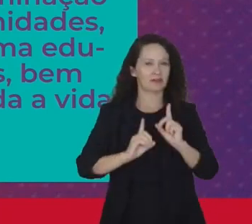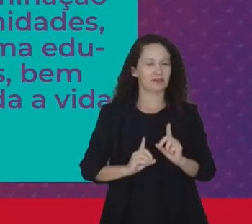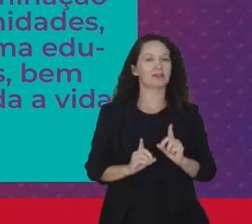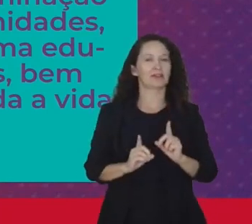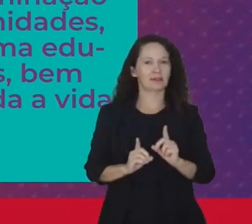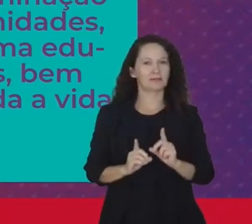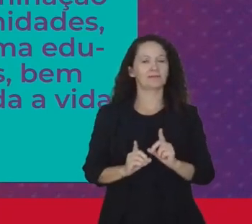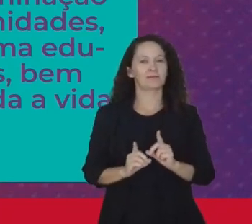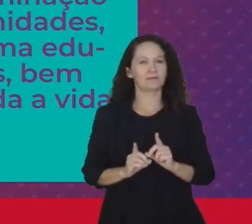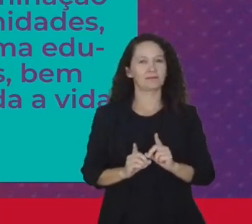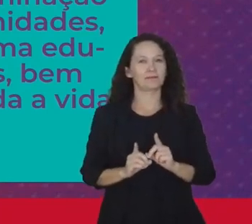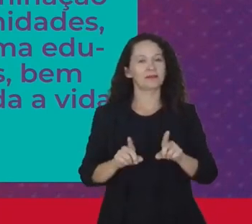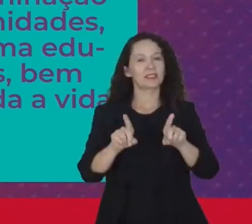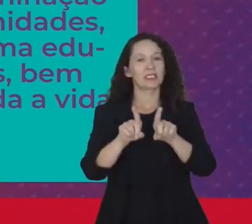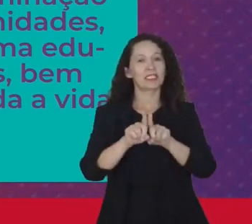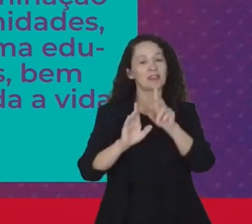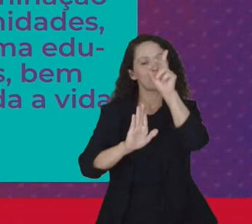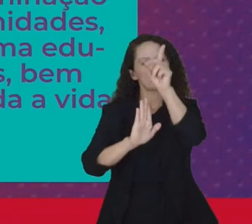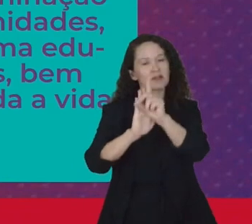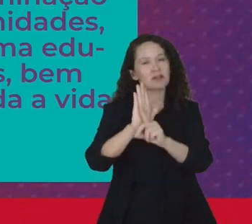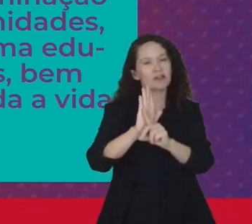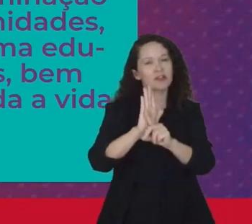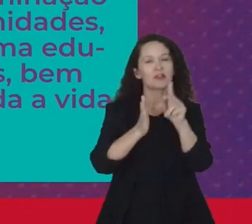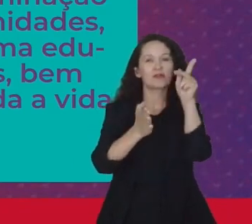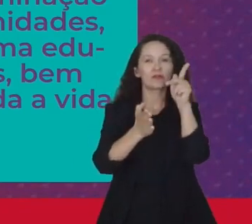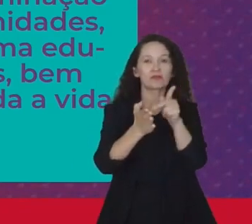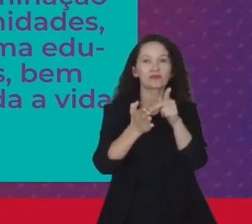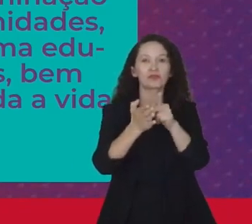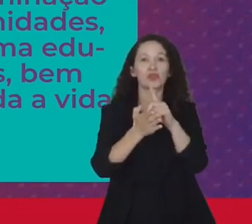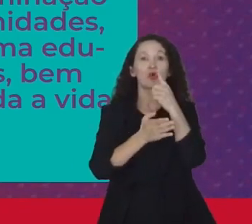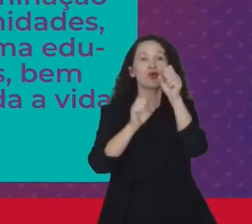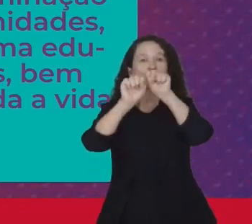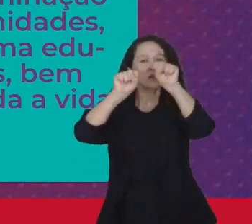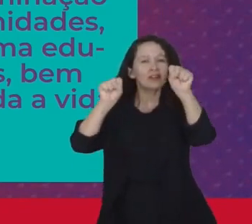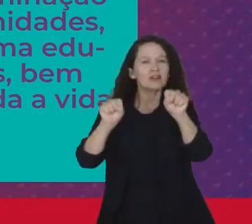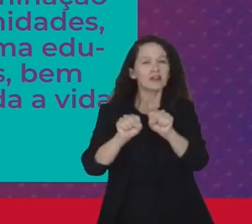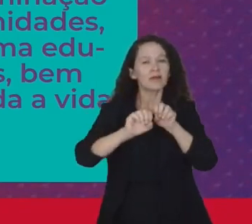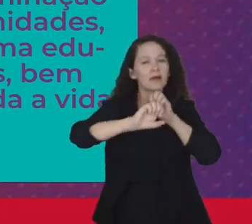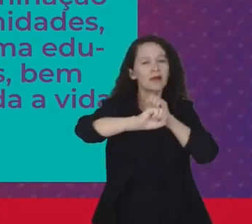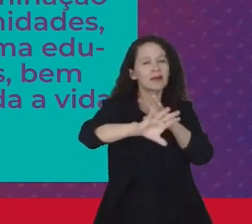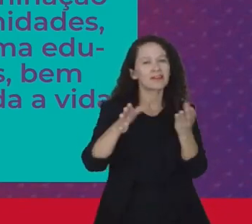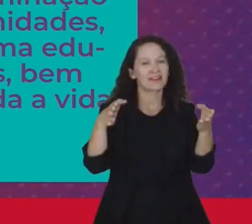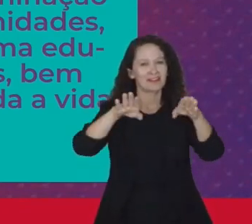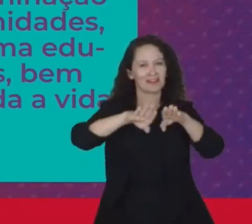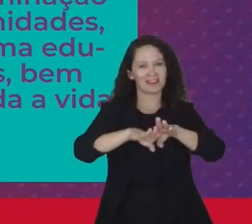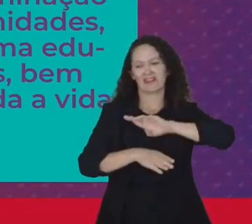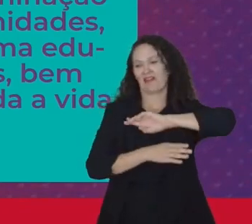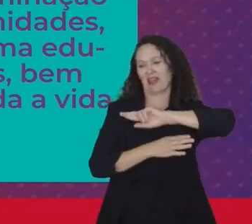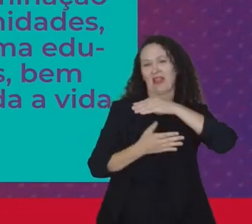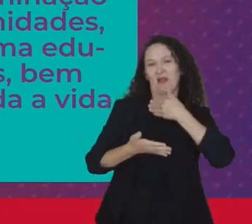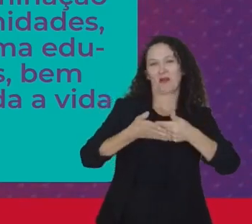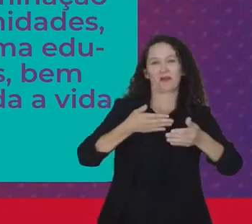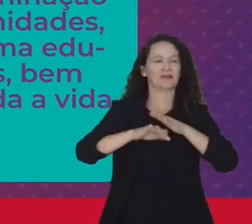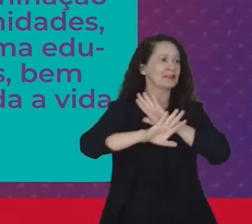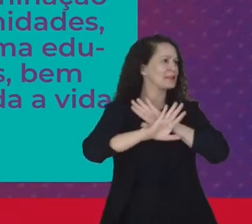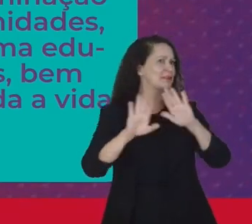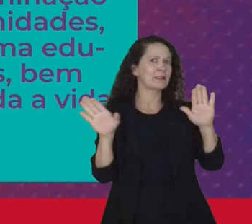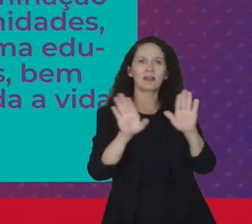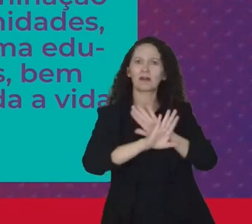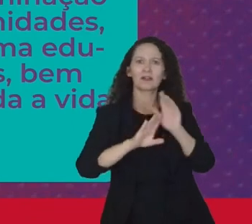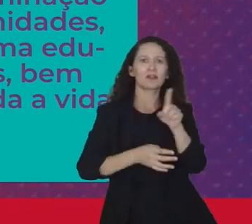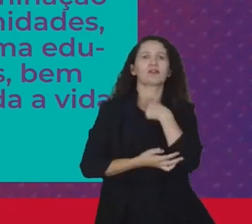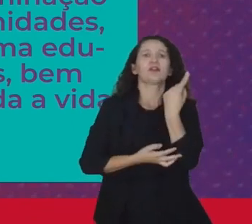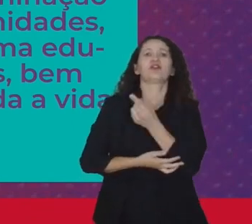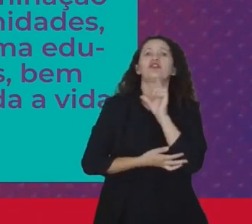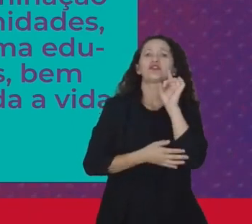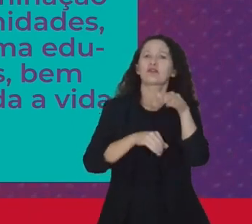deficiência e que esse direito se efetiva em um sistema educacional inclusivo. Não é qualquer educação, Não estamos